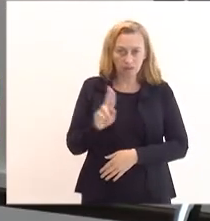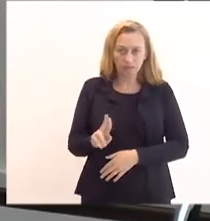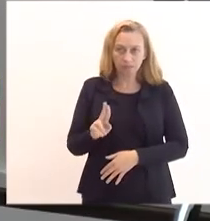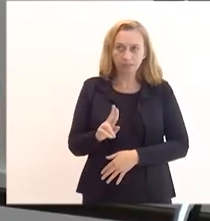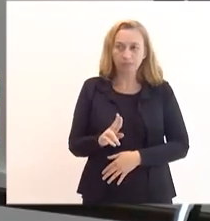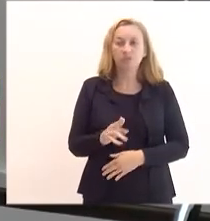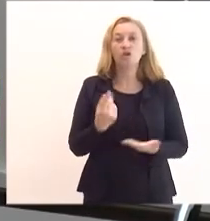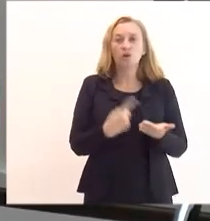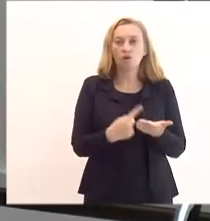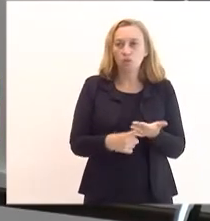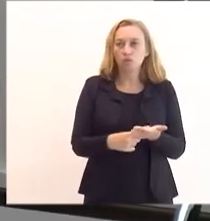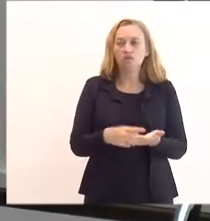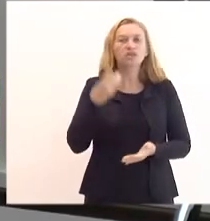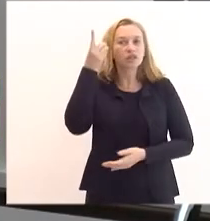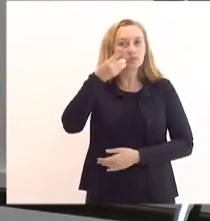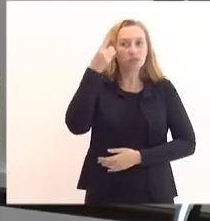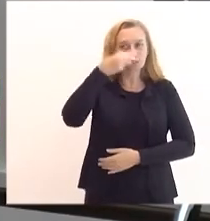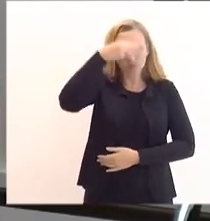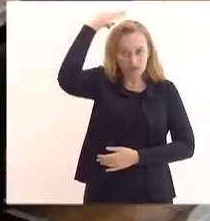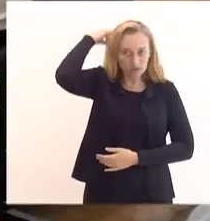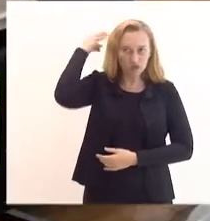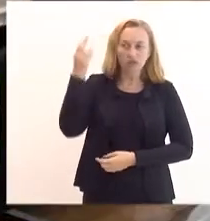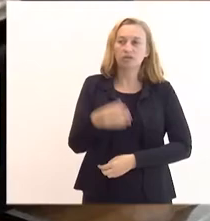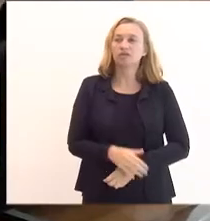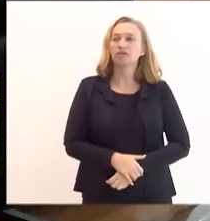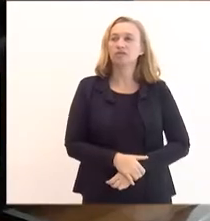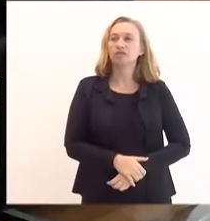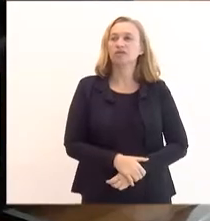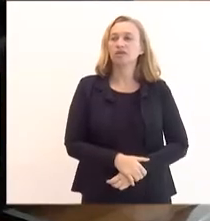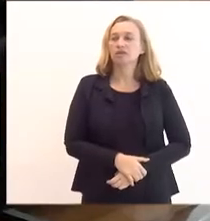esse seria o acordo, deputado Márcio Pacheco.